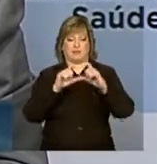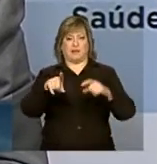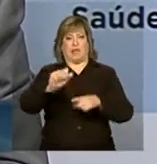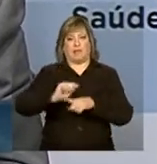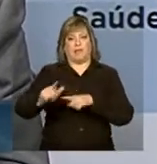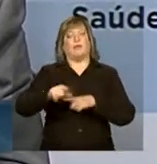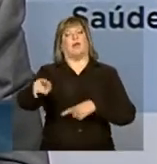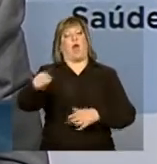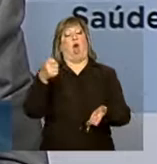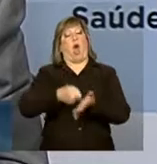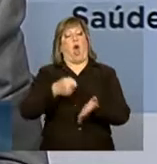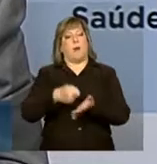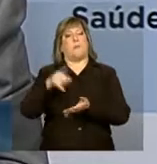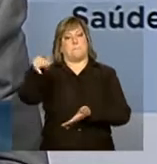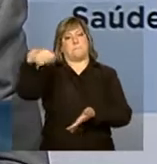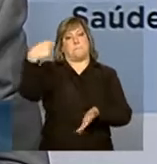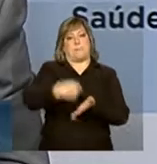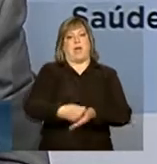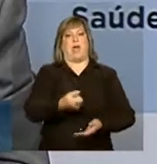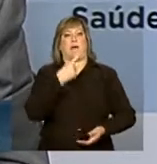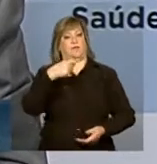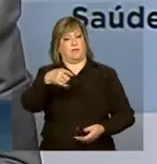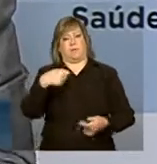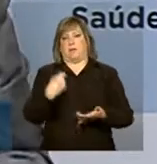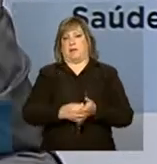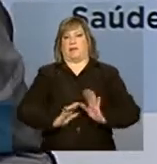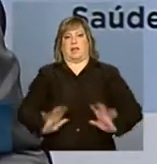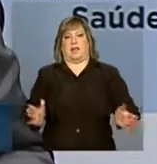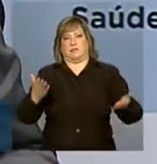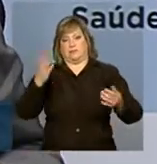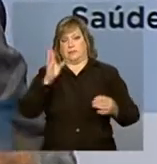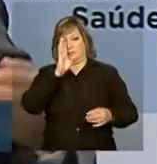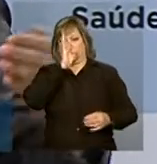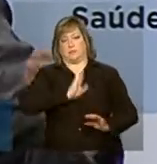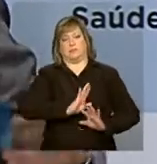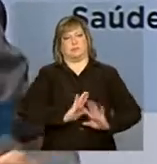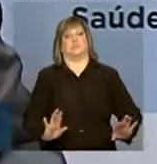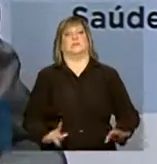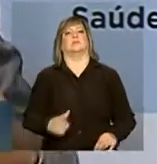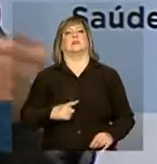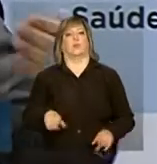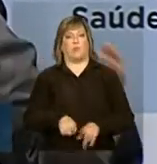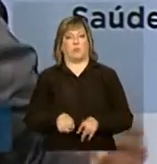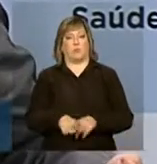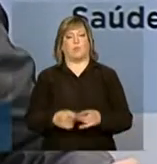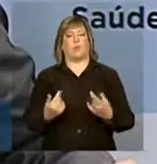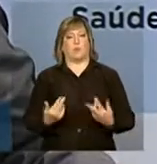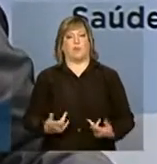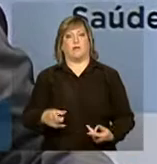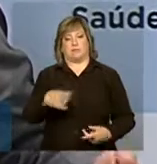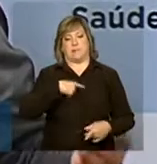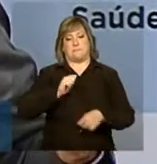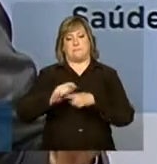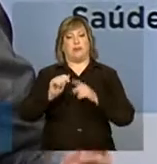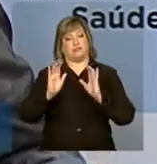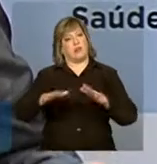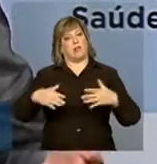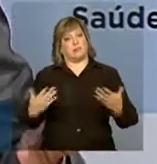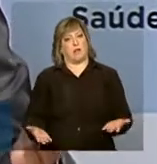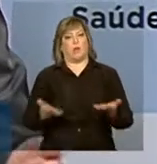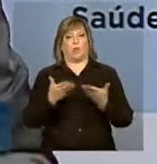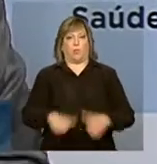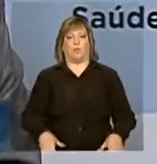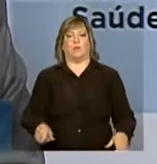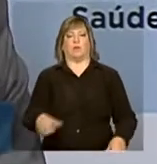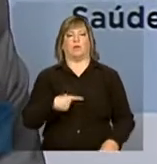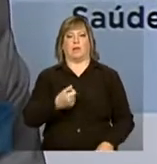da inovação tecnológica, da evolução dos tratamentos. Alguns desses medicamentos nós incluímos como obrigatório no Sistema Único